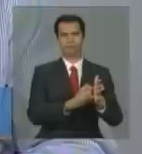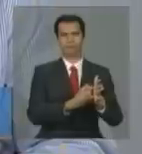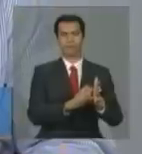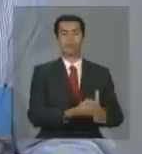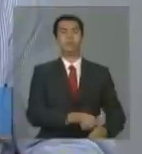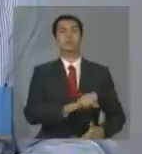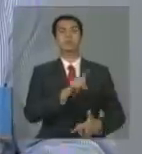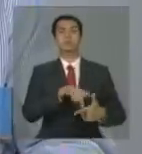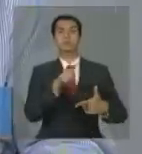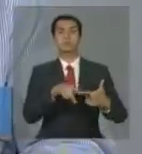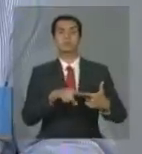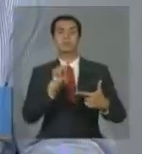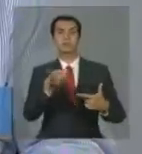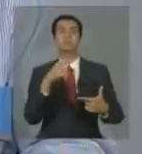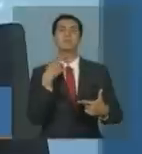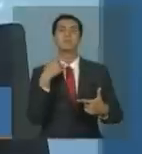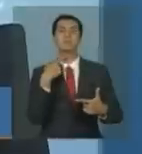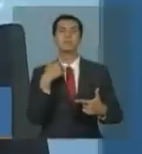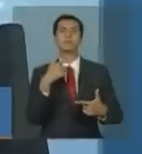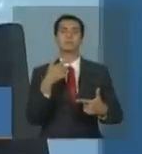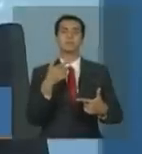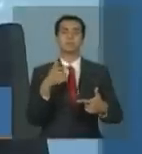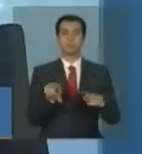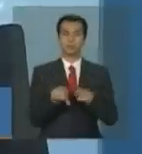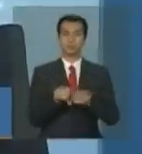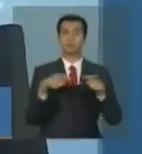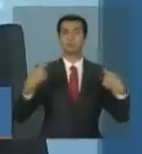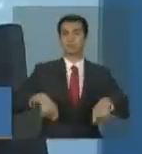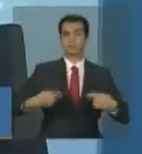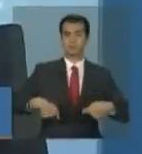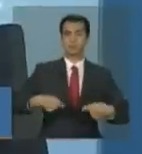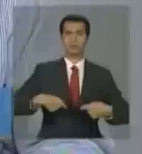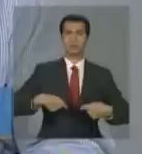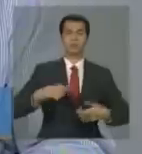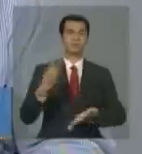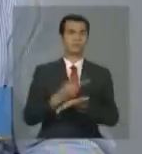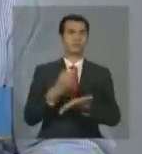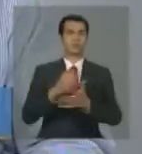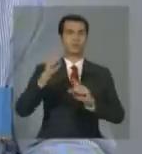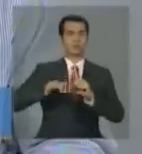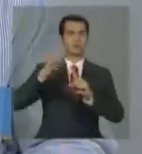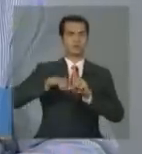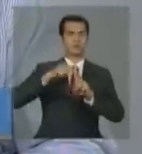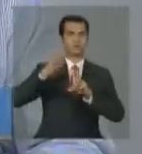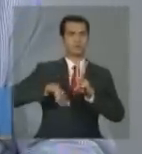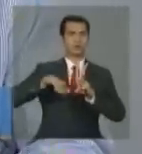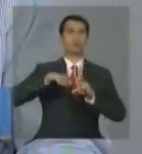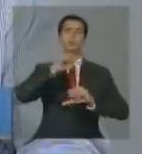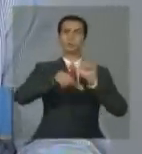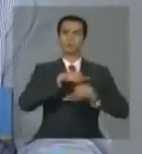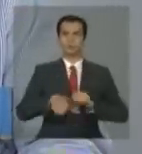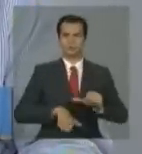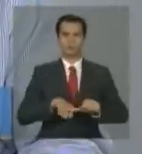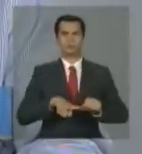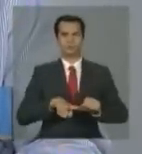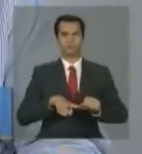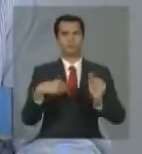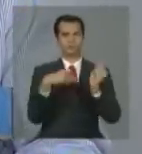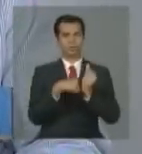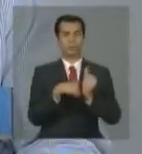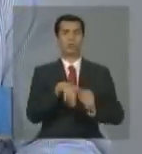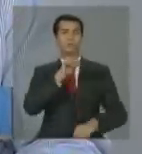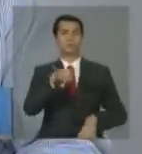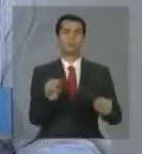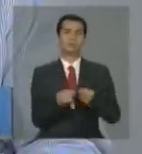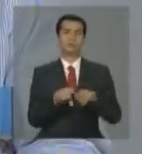essa senha, mudar essa senha a cada 90 dias, e se ele ficar até 180 dias sem fazer nenhum acesso aos sistemas, a senha é